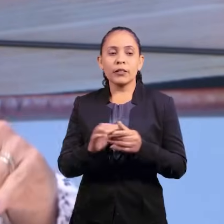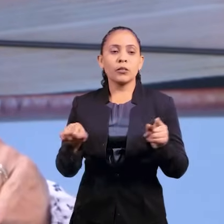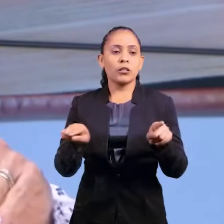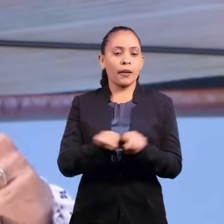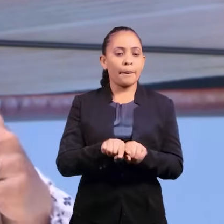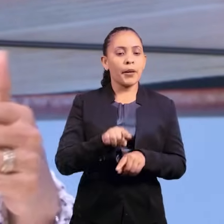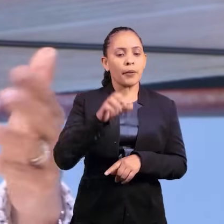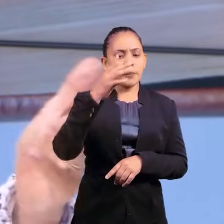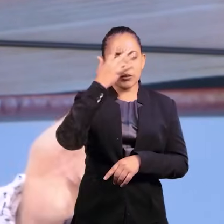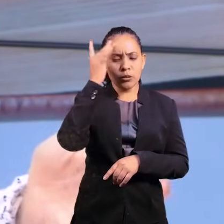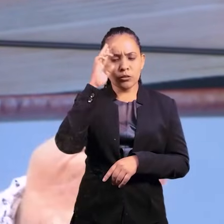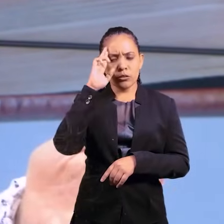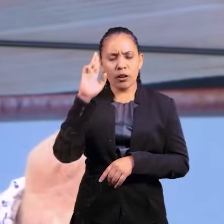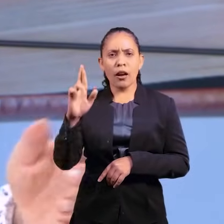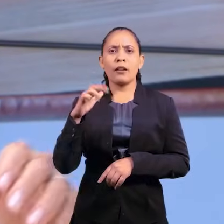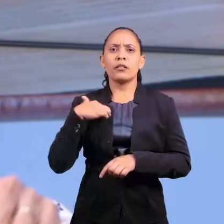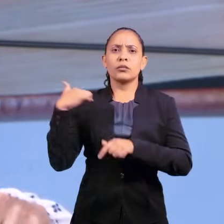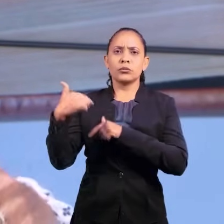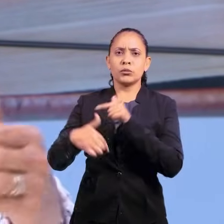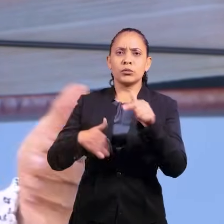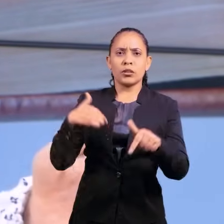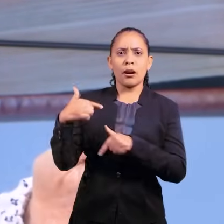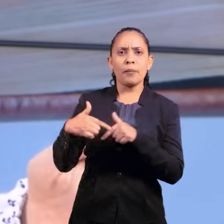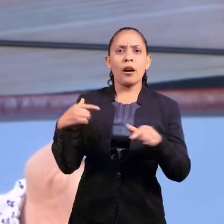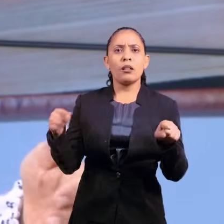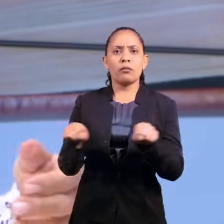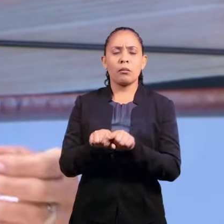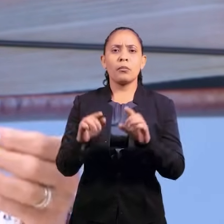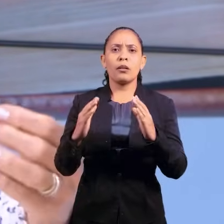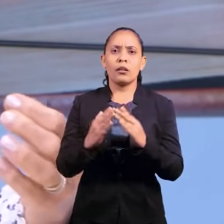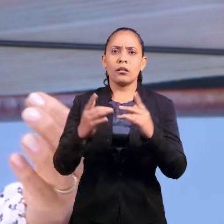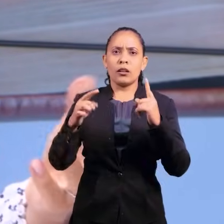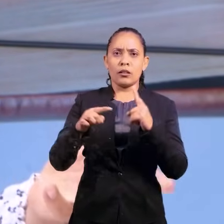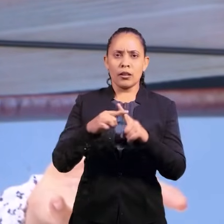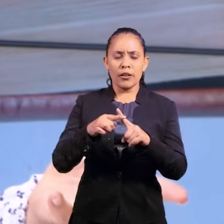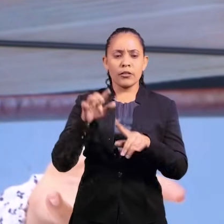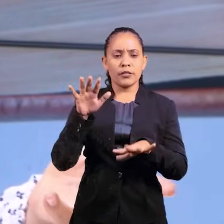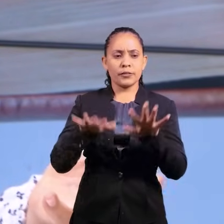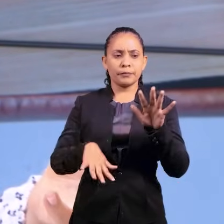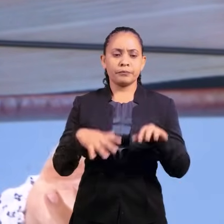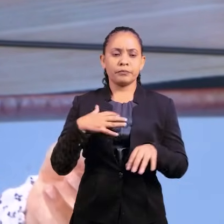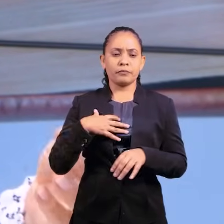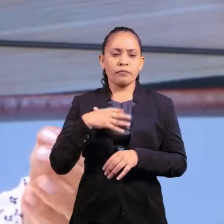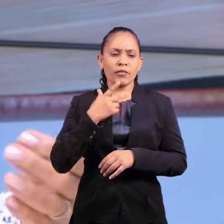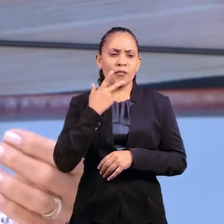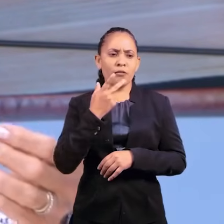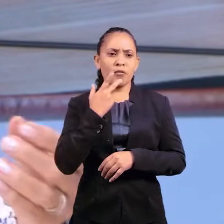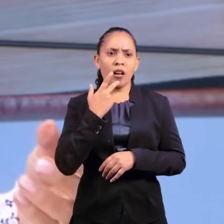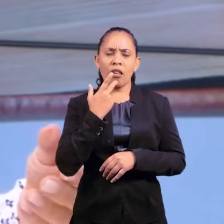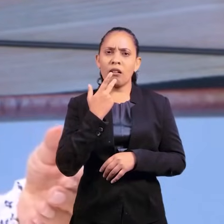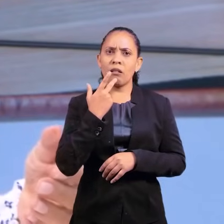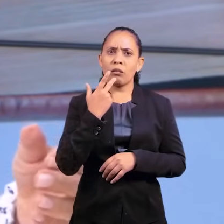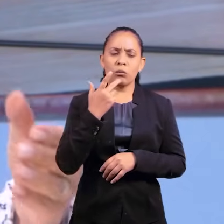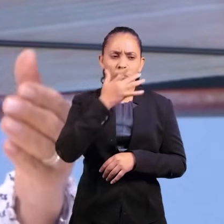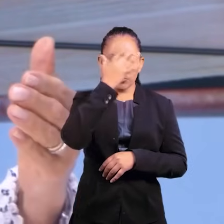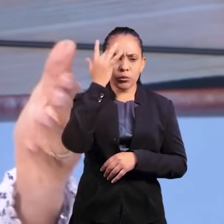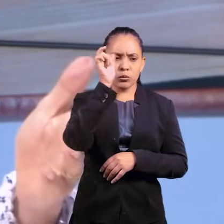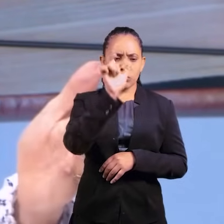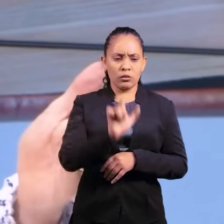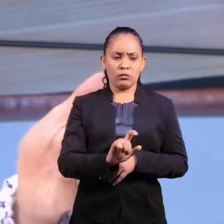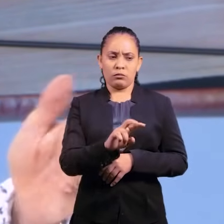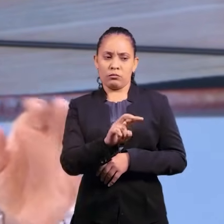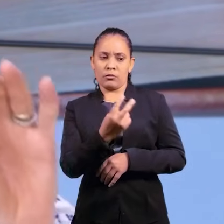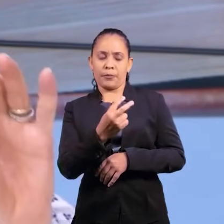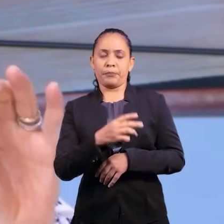chefe ou as pessoas com quem convivemos, na igreja. Às vezes uma palavra dita fora de tempo. Meu irmão,